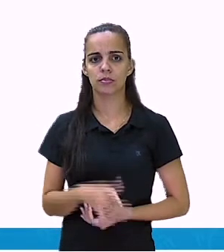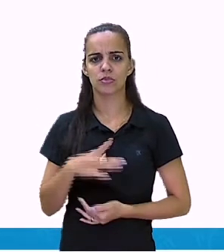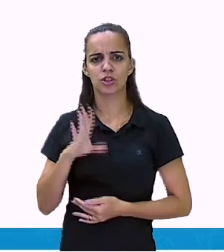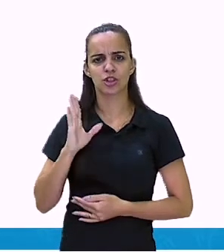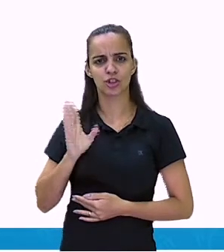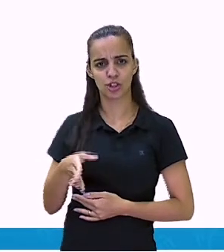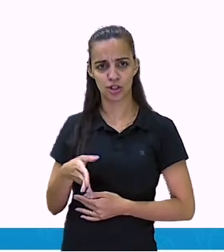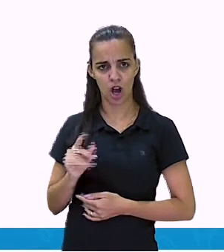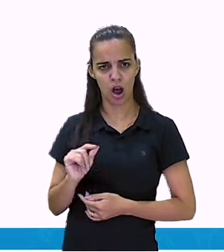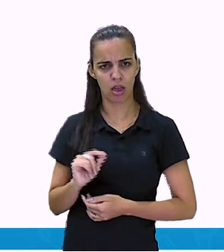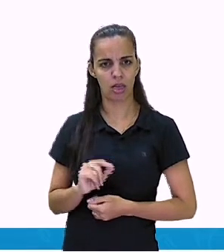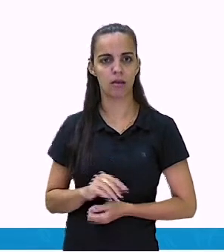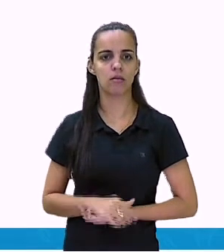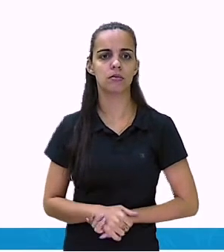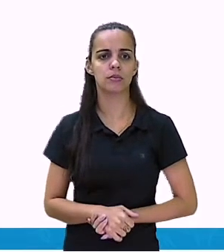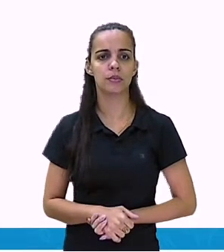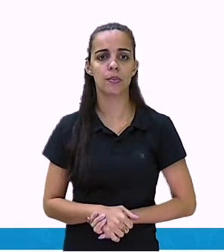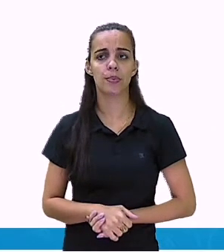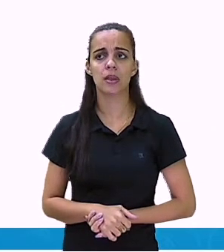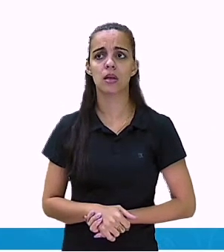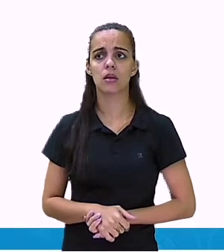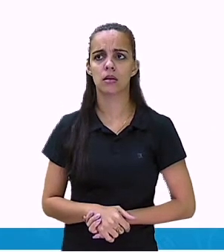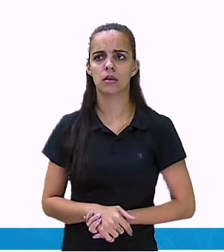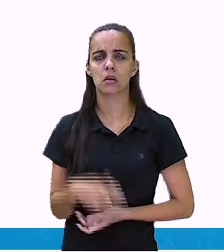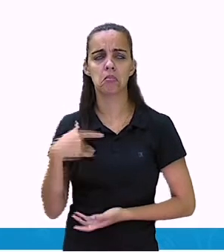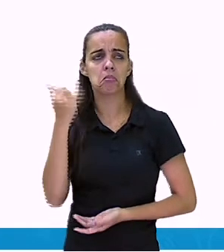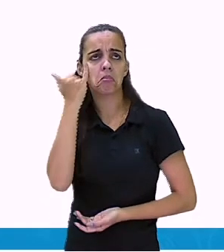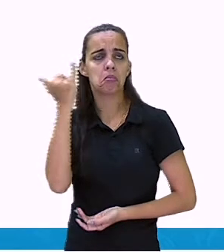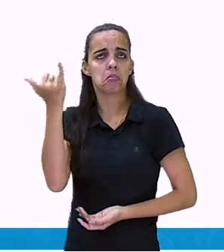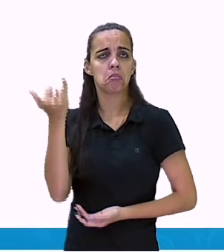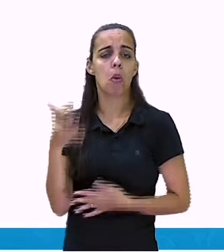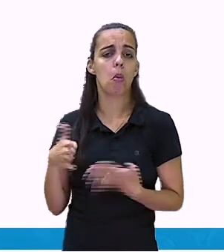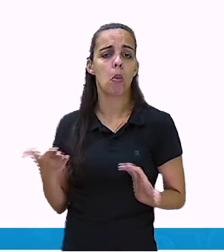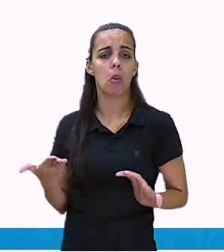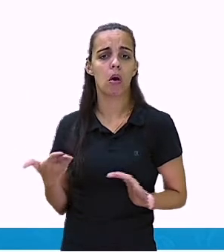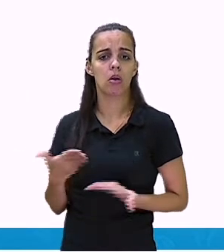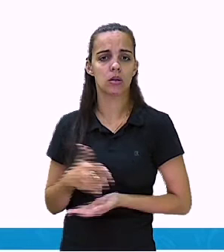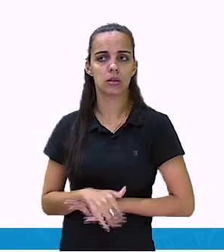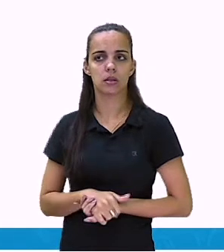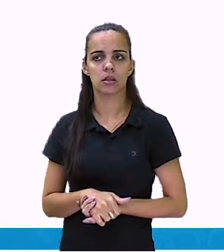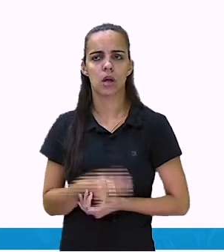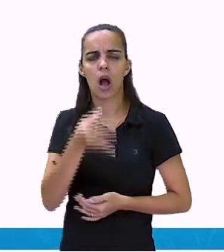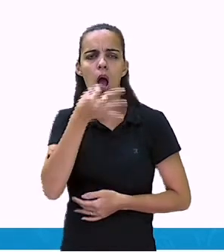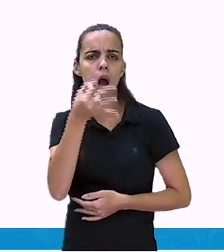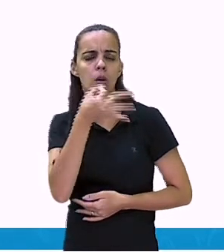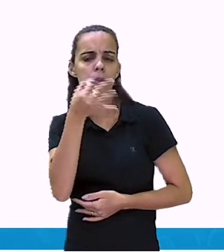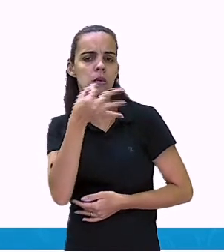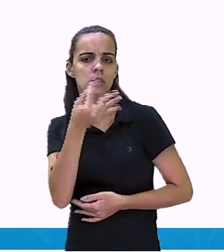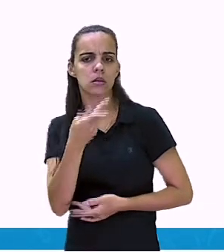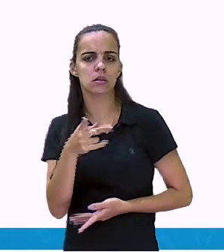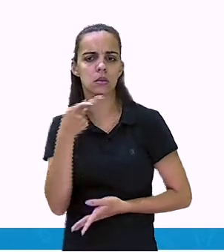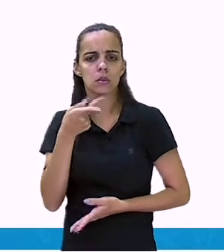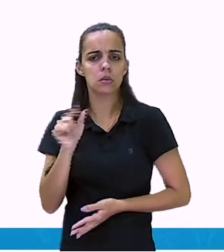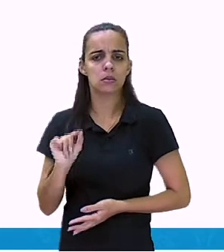Já que. Qual que é a ideia de argumentação? O que isso quer